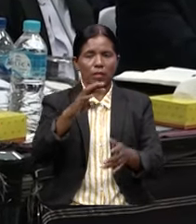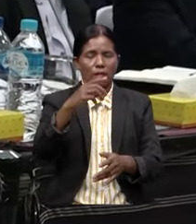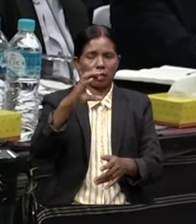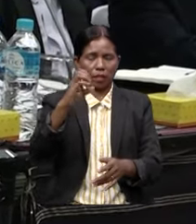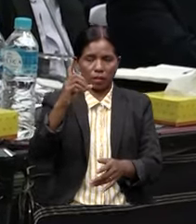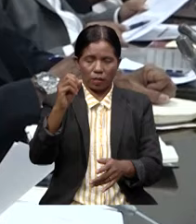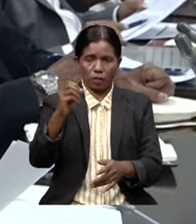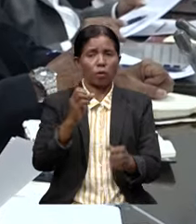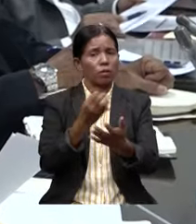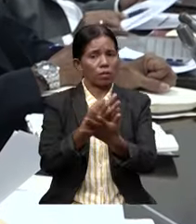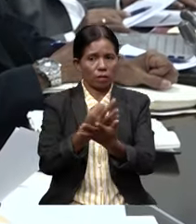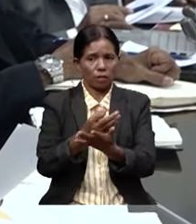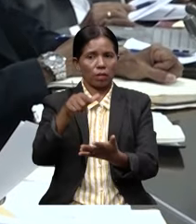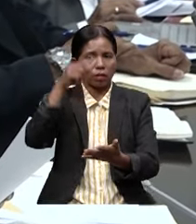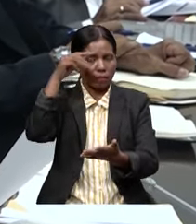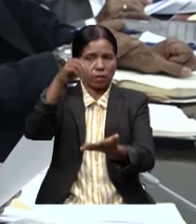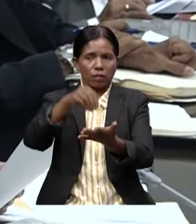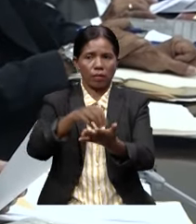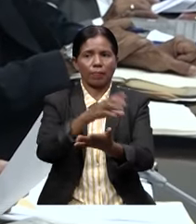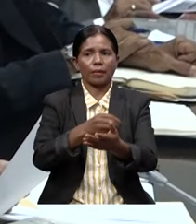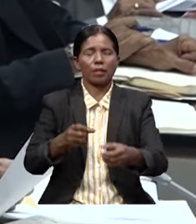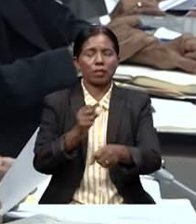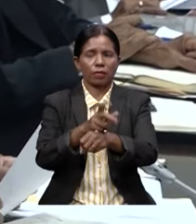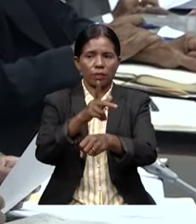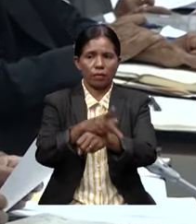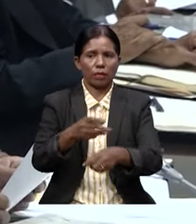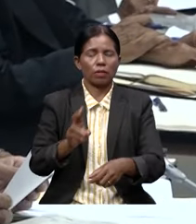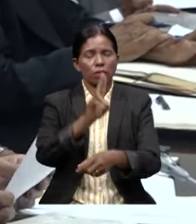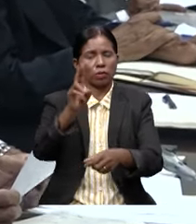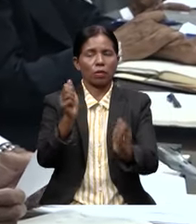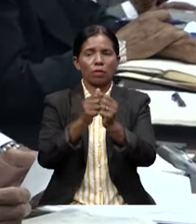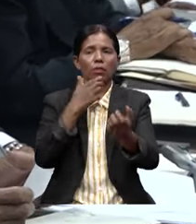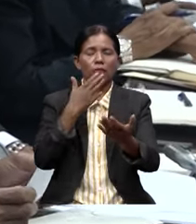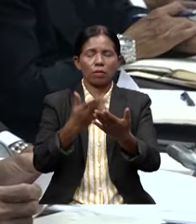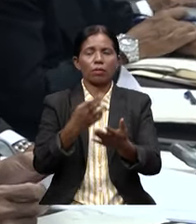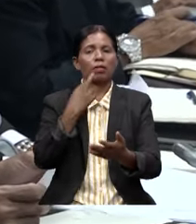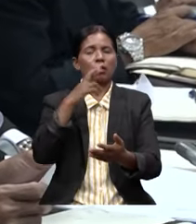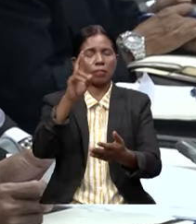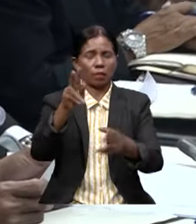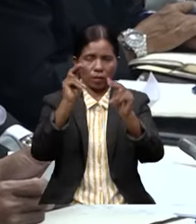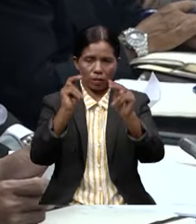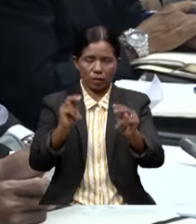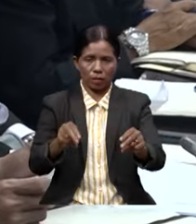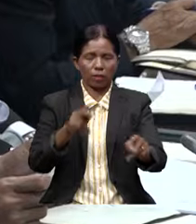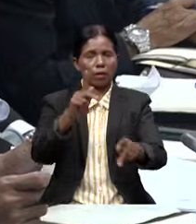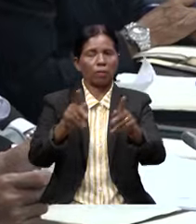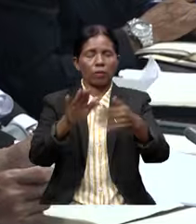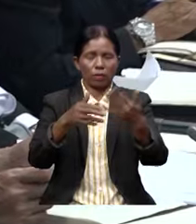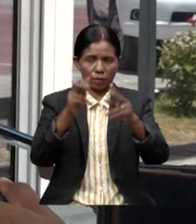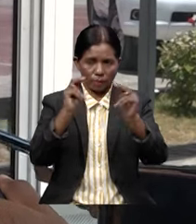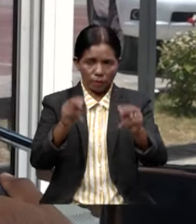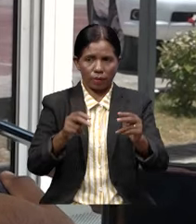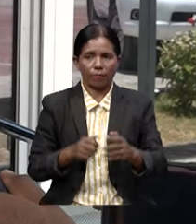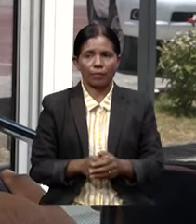Catac, orçamento de BMA Governo propõe, se for PC executa o dia, que responde à necessidade de BMA povo precisa.